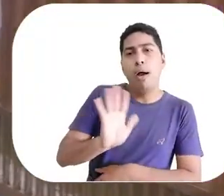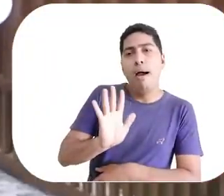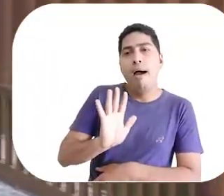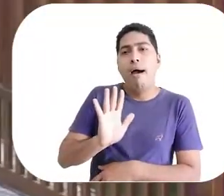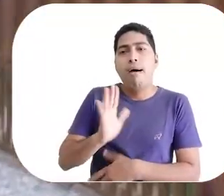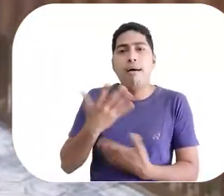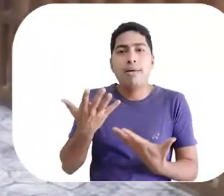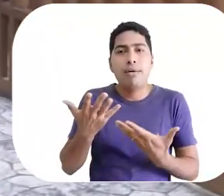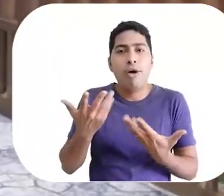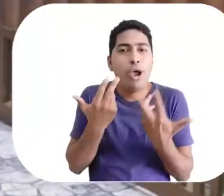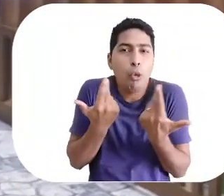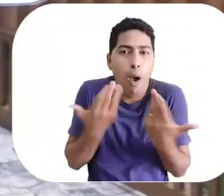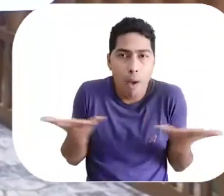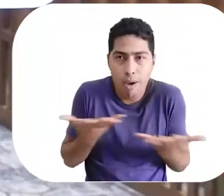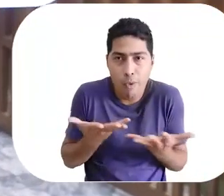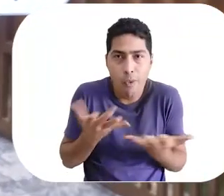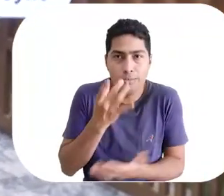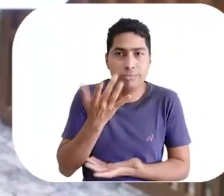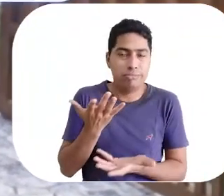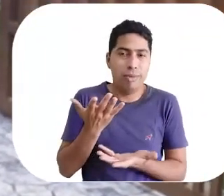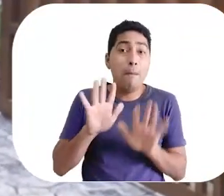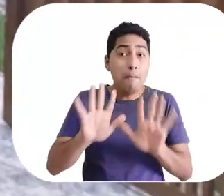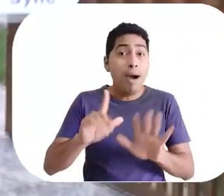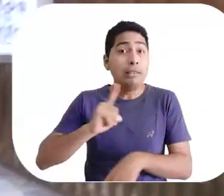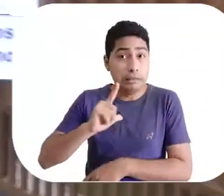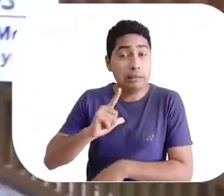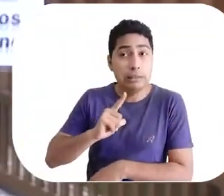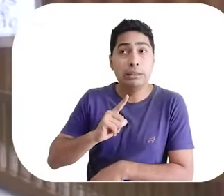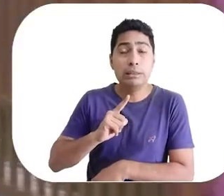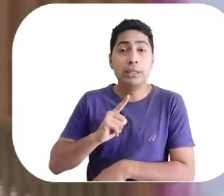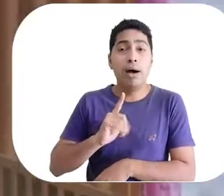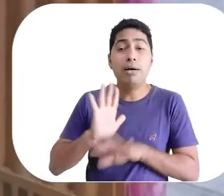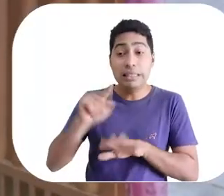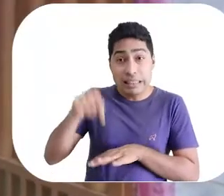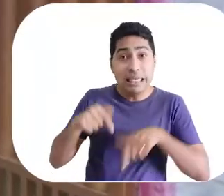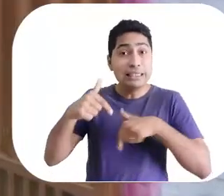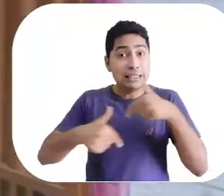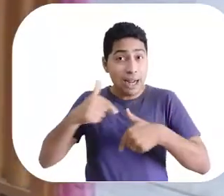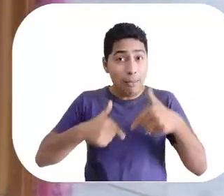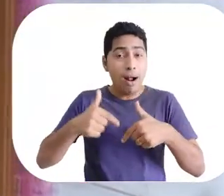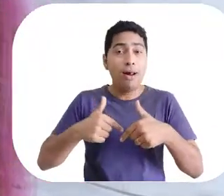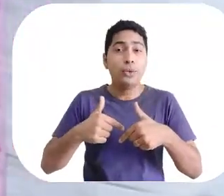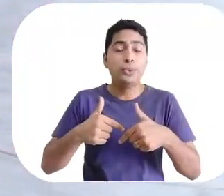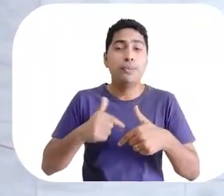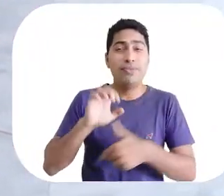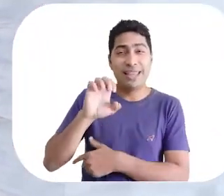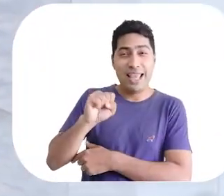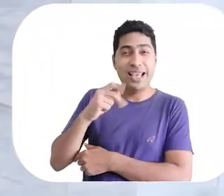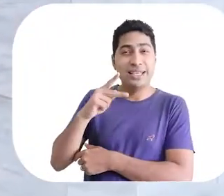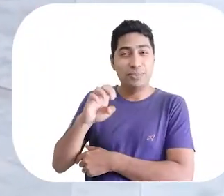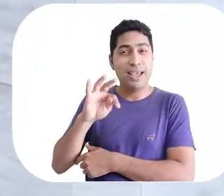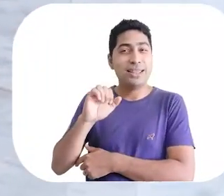tão presente como agora, né? Mas que esse trabalho, espetáculo Buraco